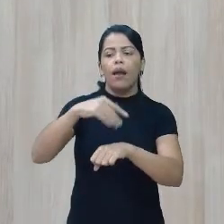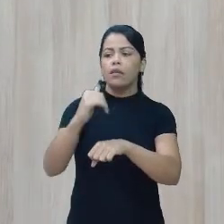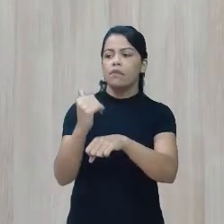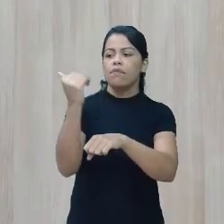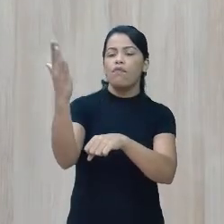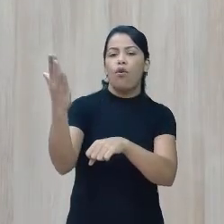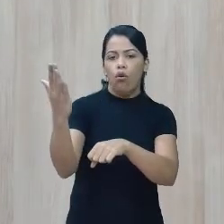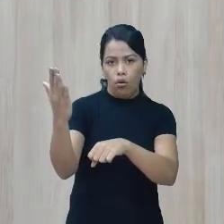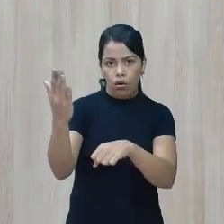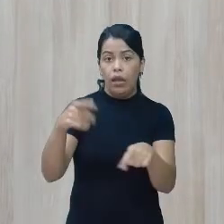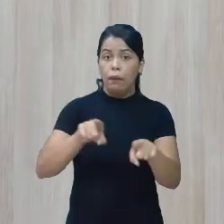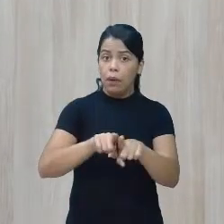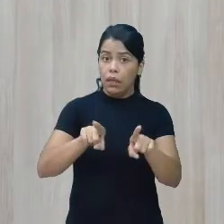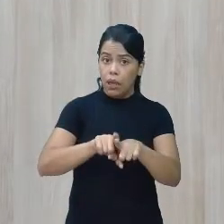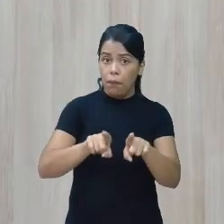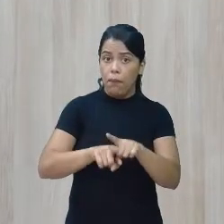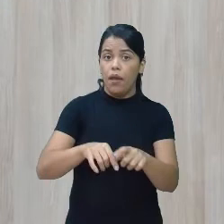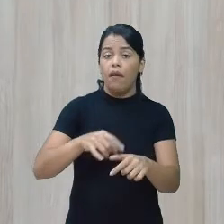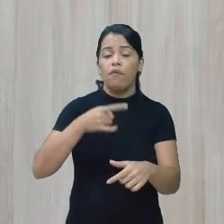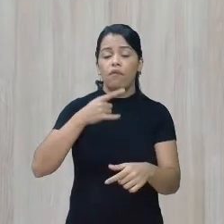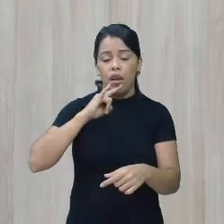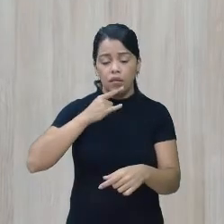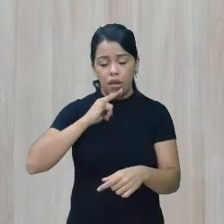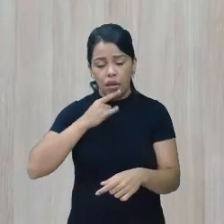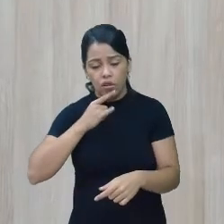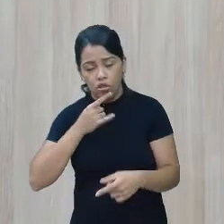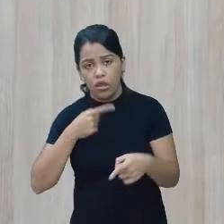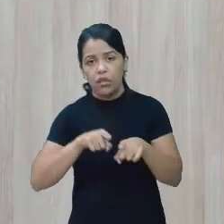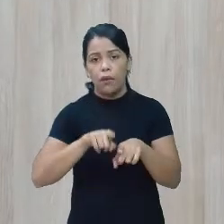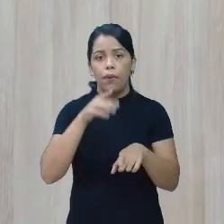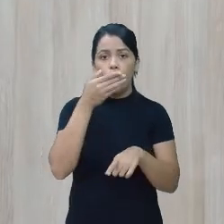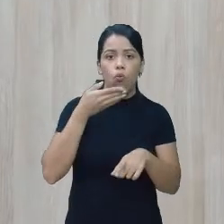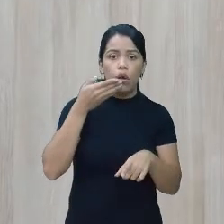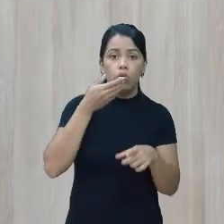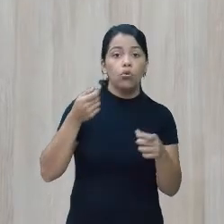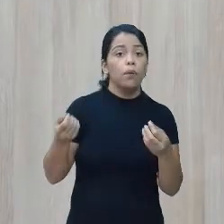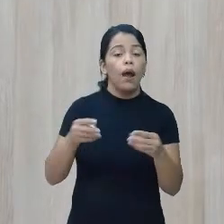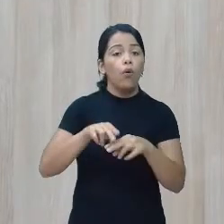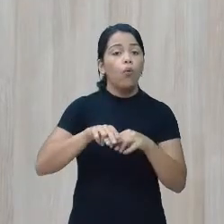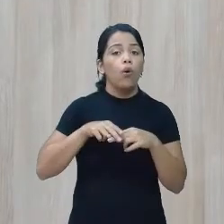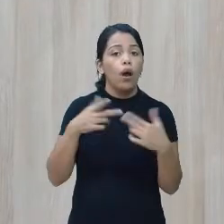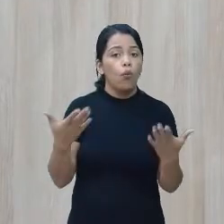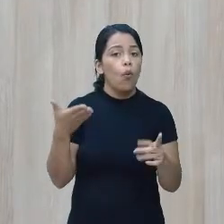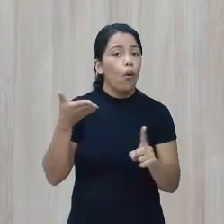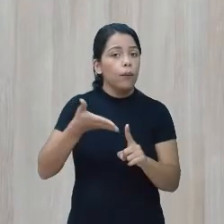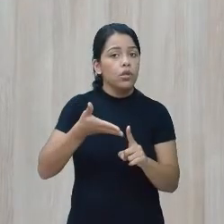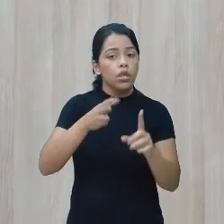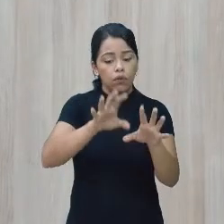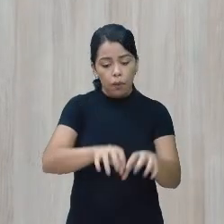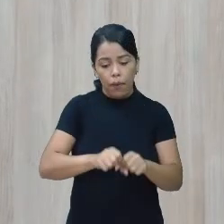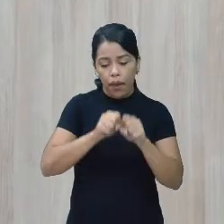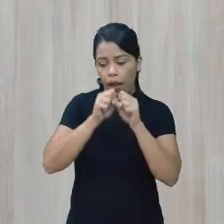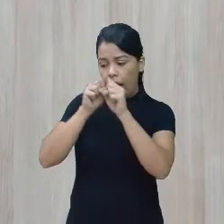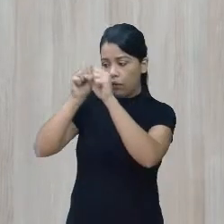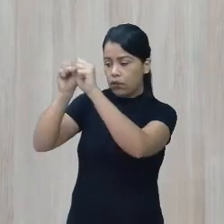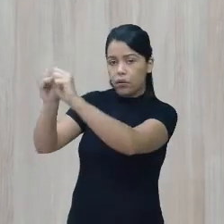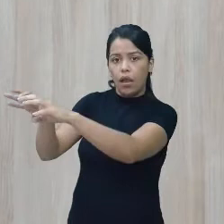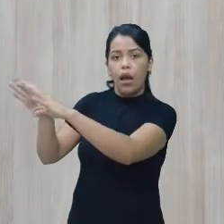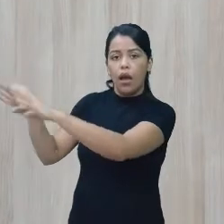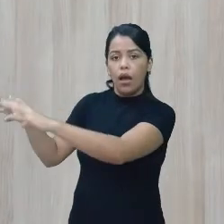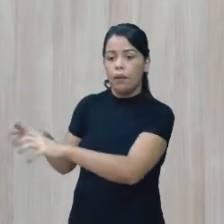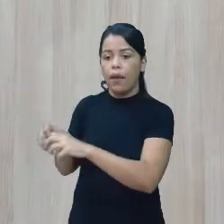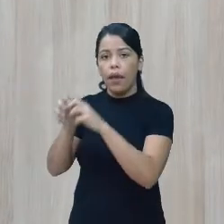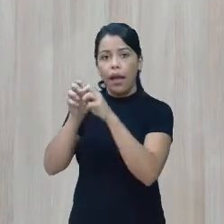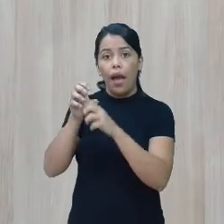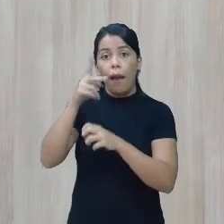aí, paralelamente, também se produzia essa cachaça que já era utilizada para troca, não é, para o comércio de pessoas escravizadas, que por sua vez